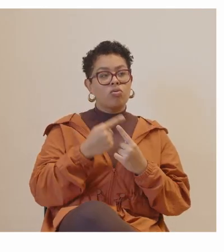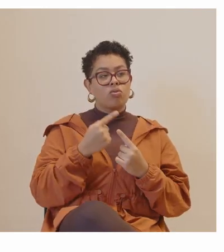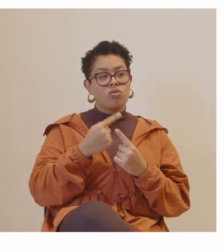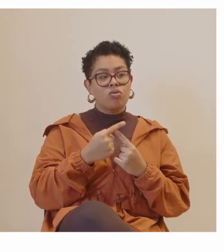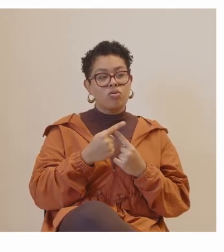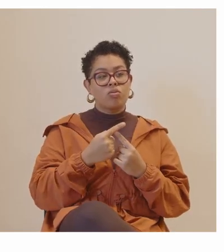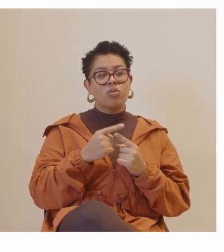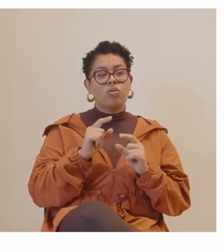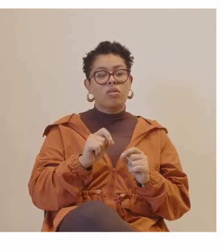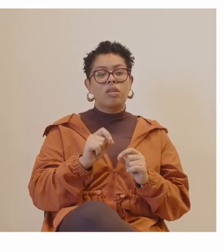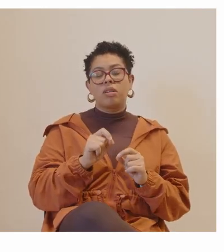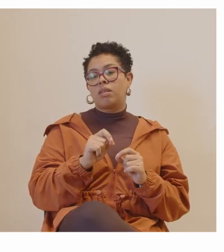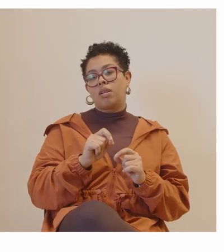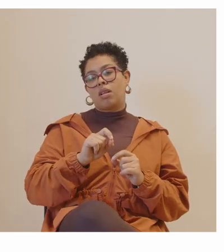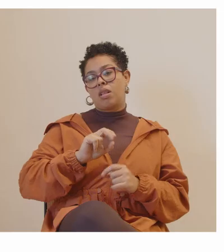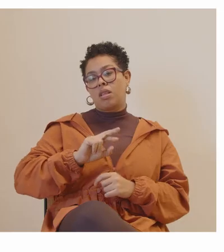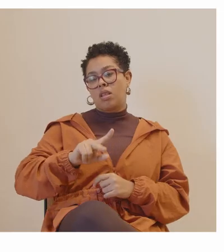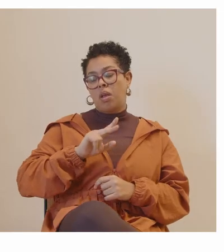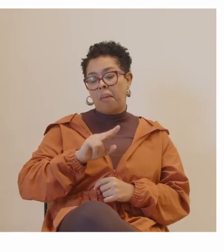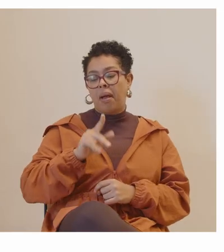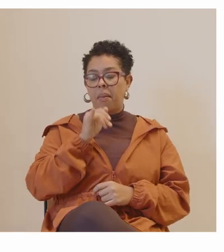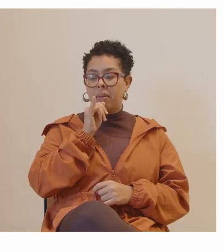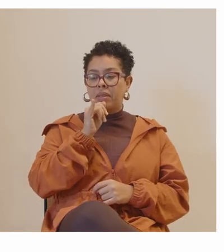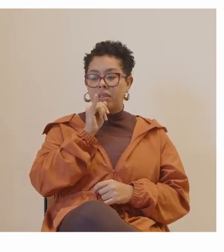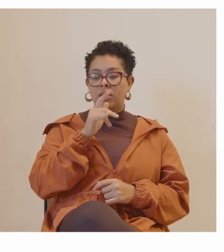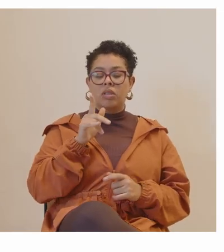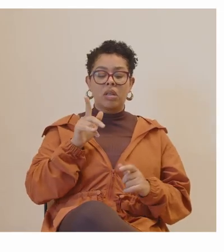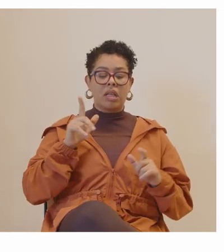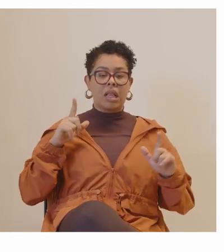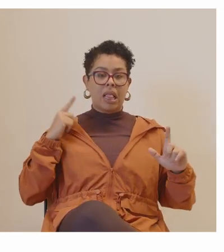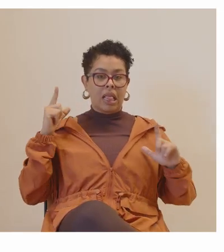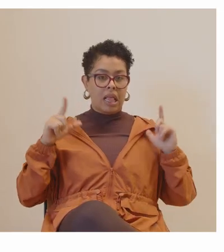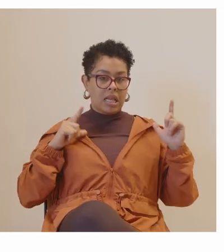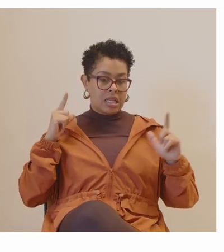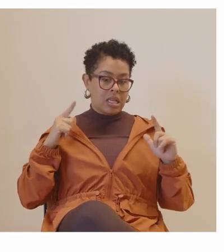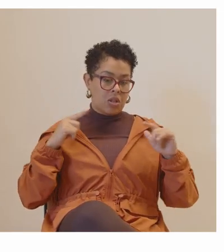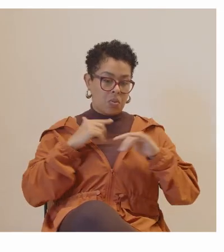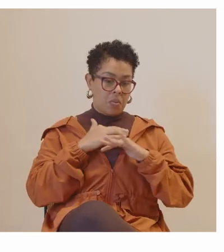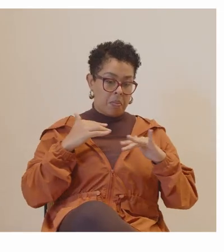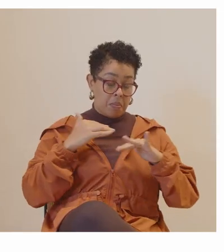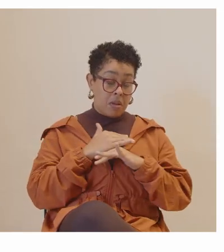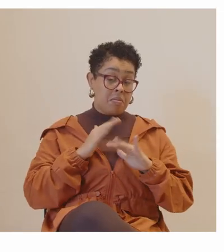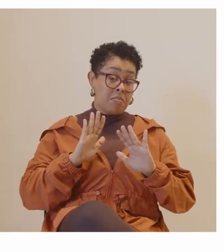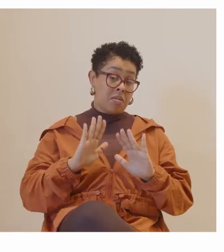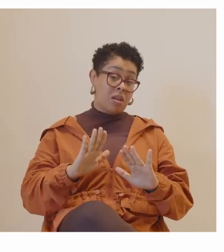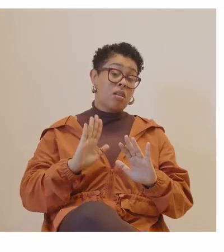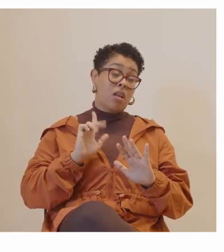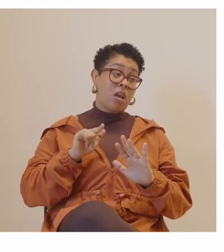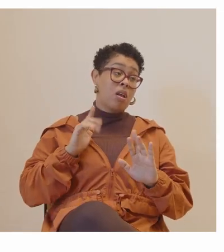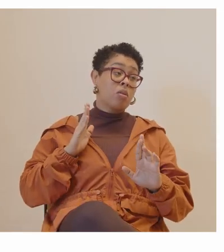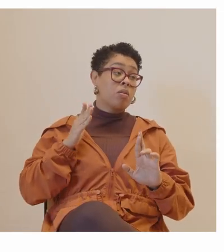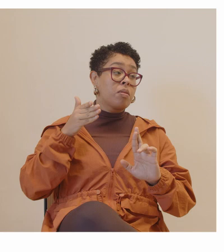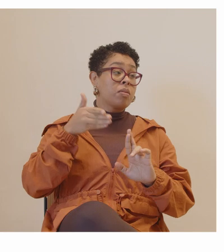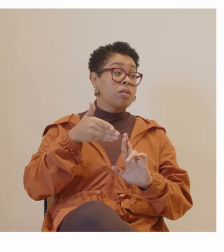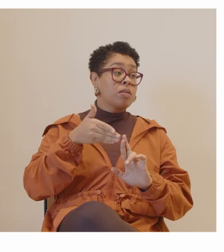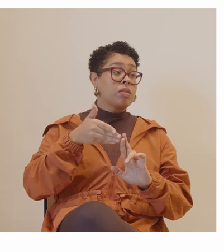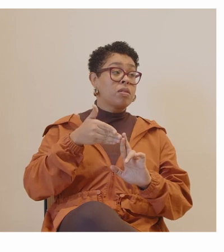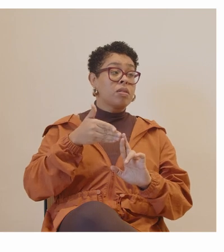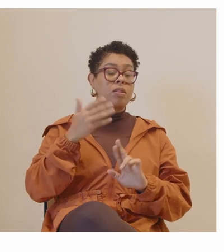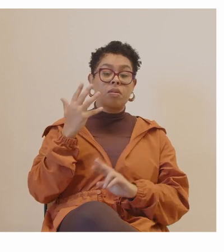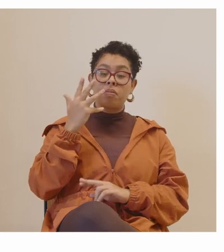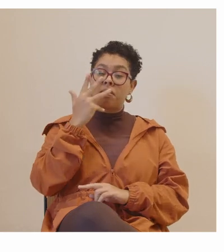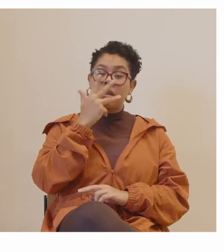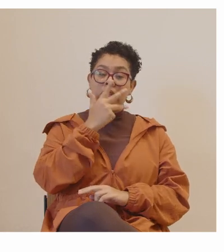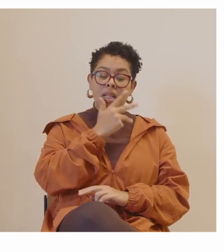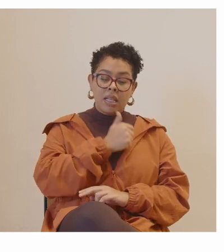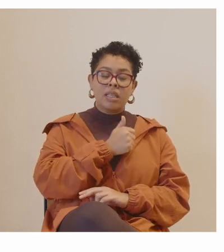não trata desses lazeres urbanos, nada disso, mas é uma representação dessas belíssimas